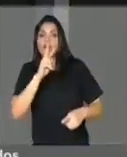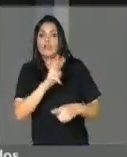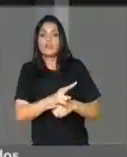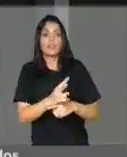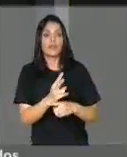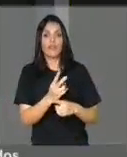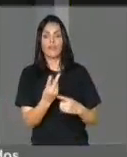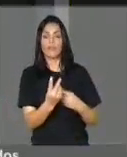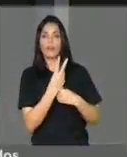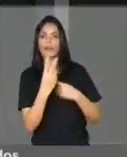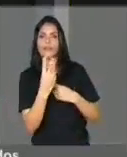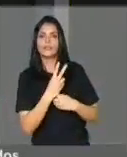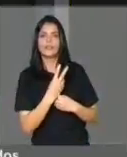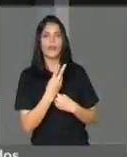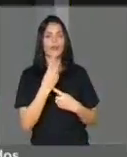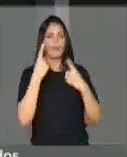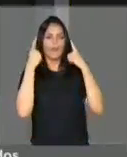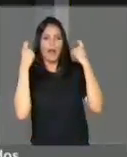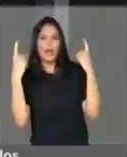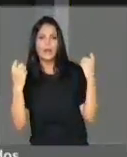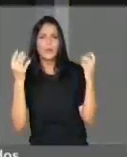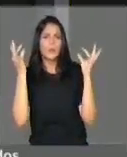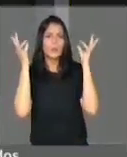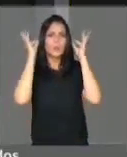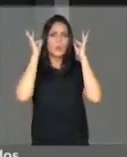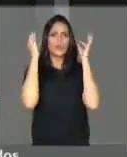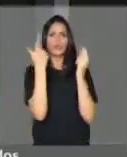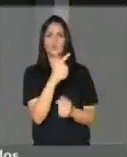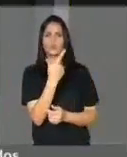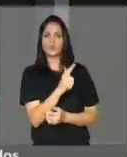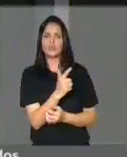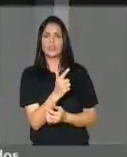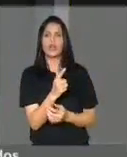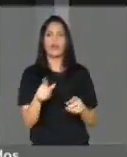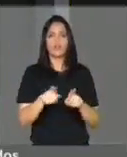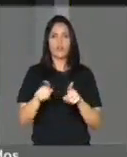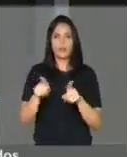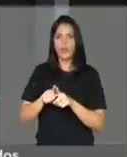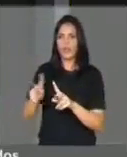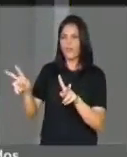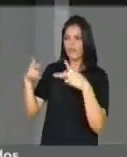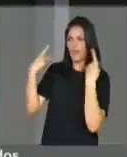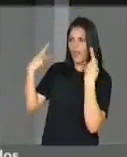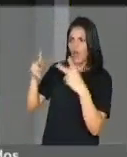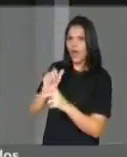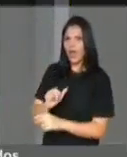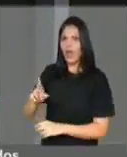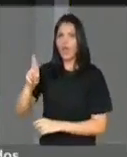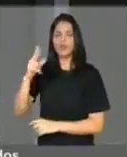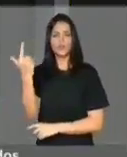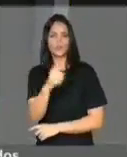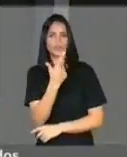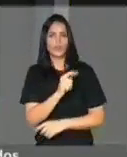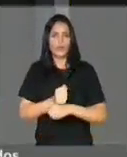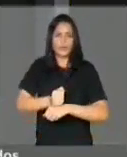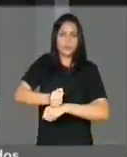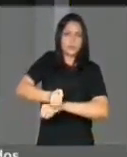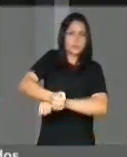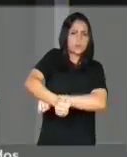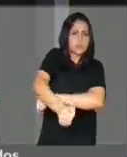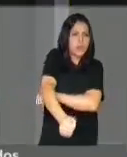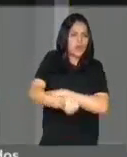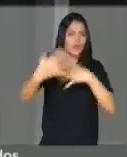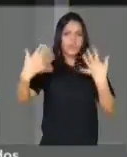poluição e o barulho. Os ambientes careciam de iluminação e ventilação. As jornadas eram exaustivas.